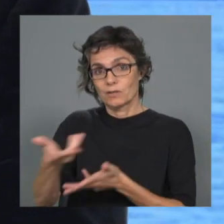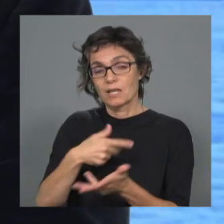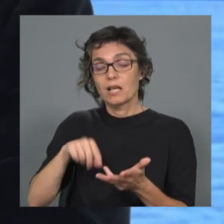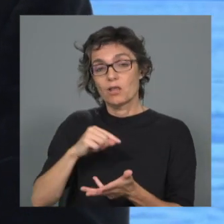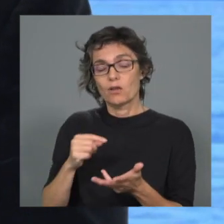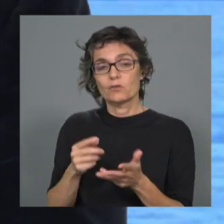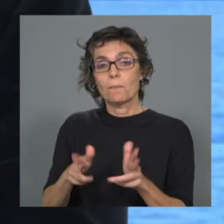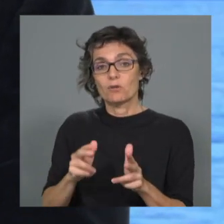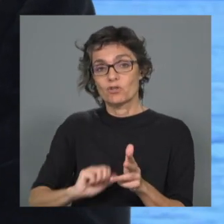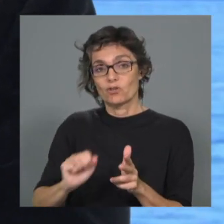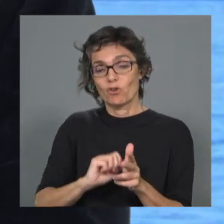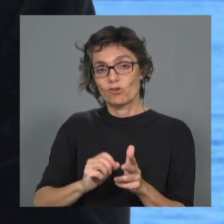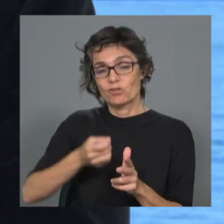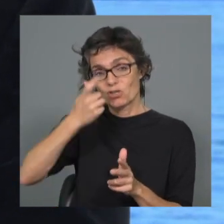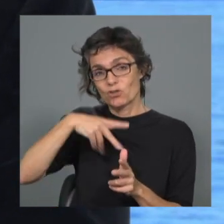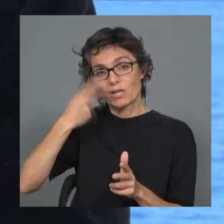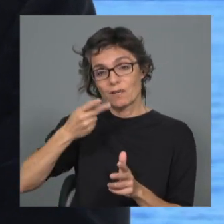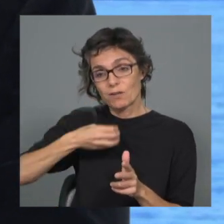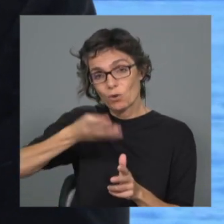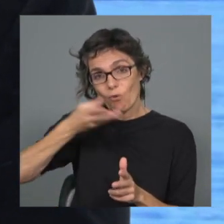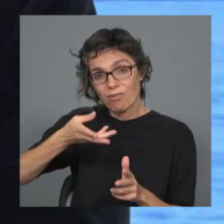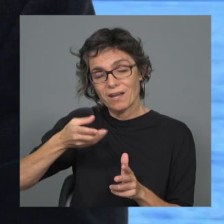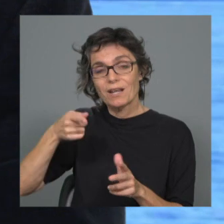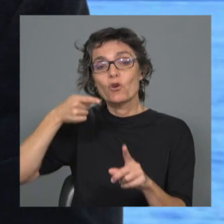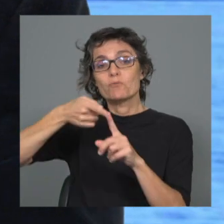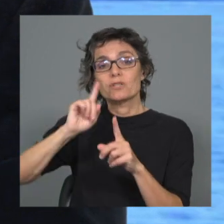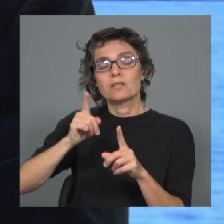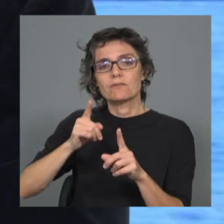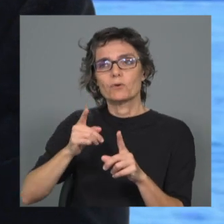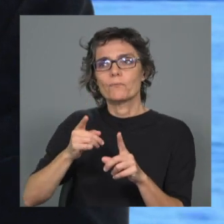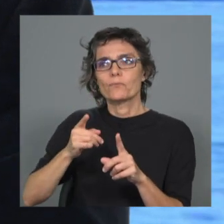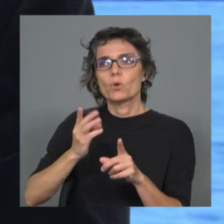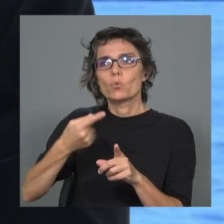metodologia. Não tem tanto como objetivo só a aceitação,